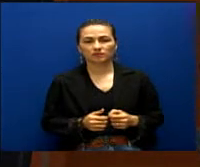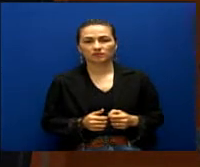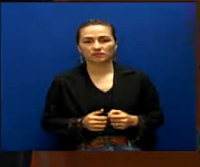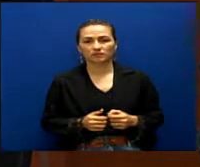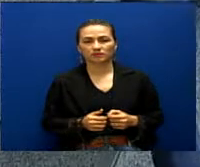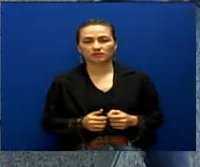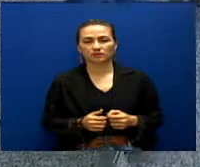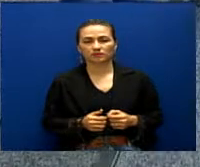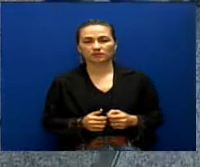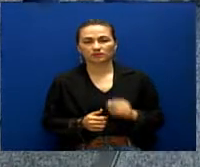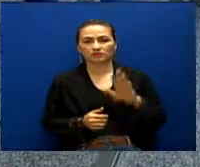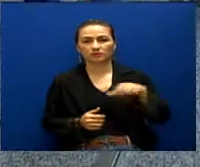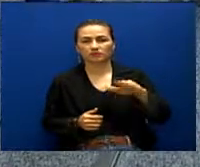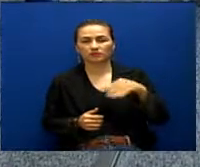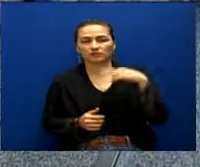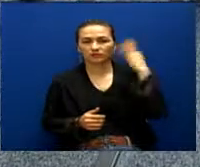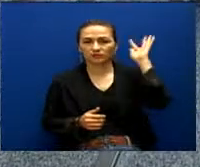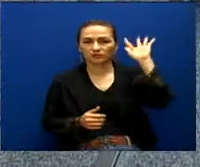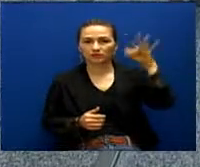Fernanda.